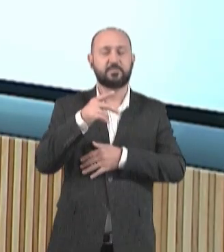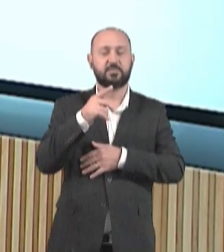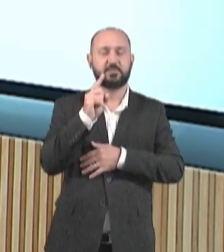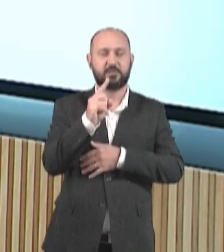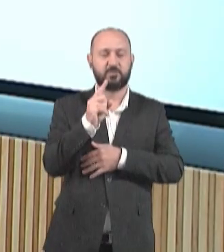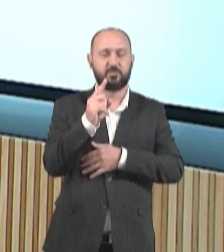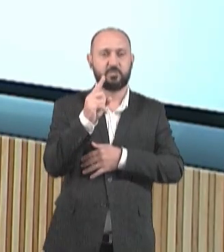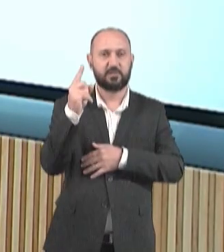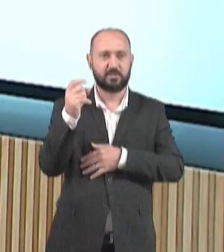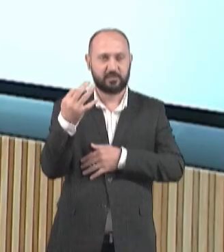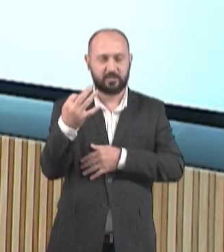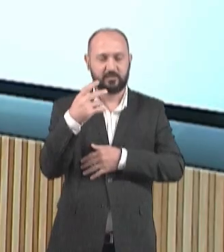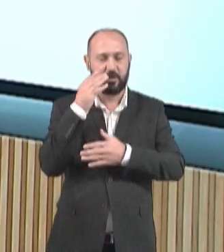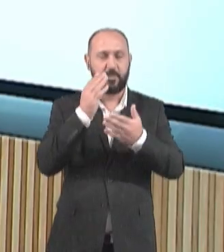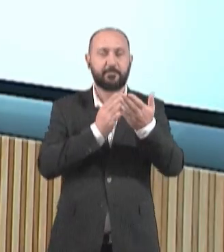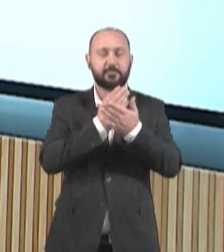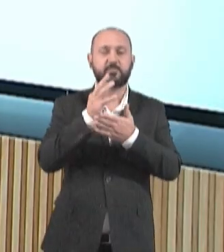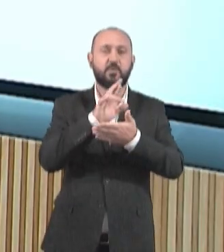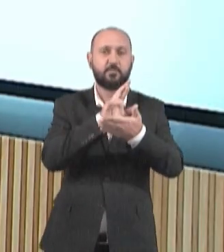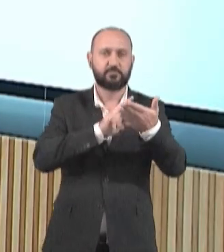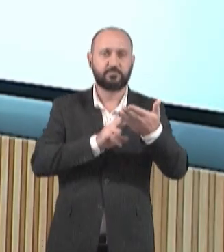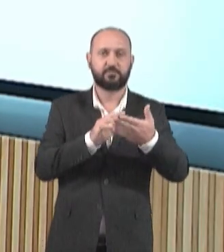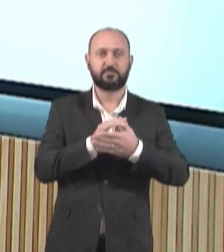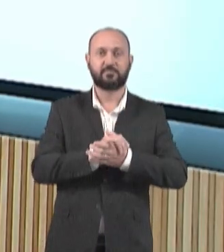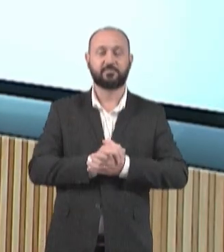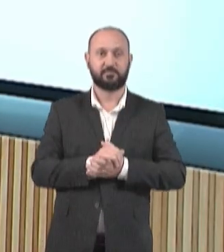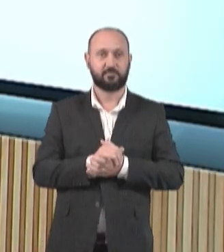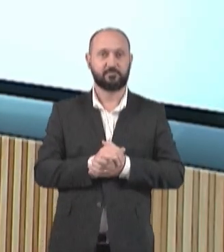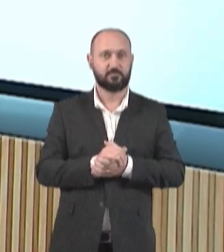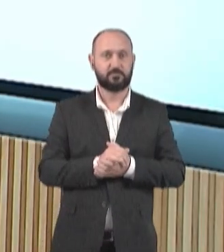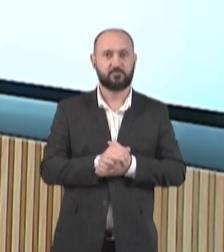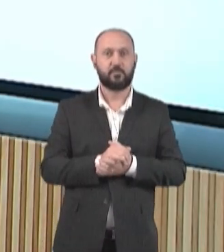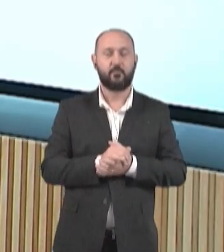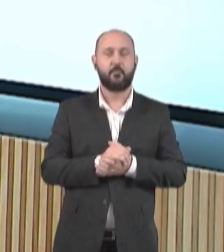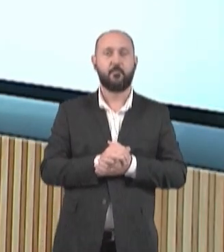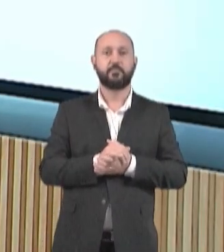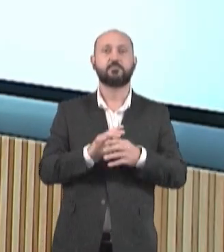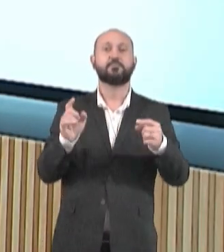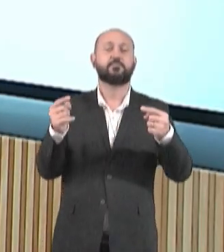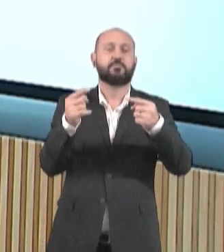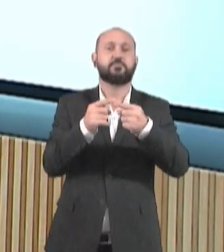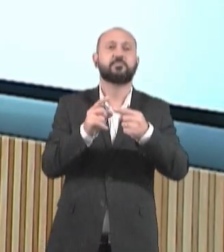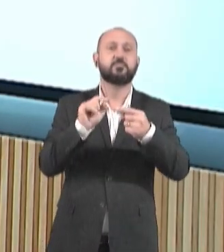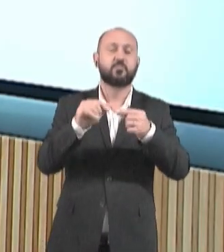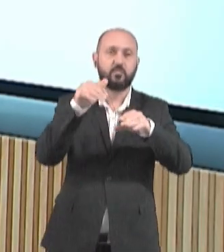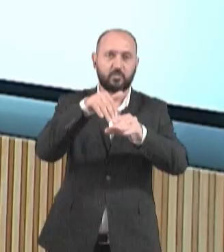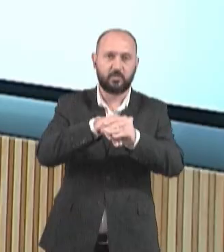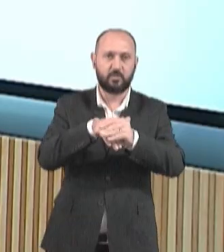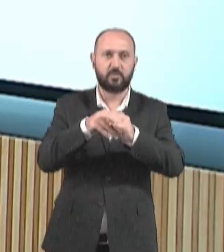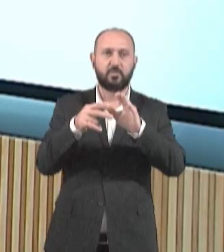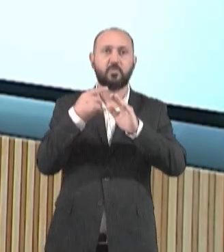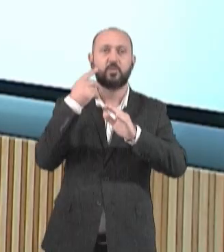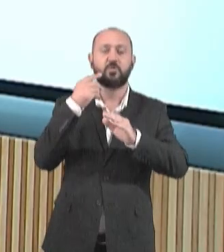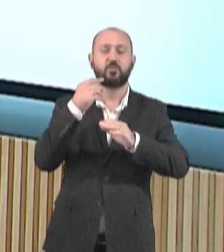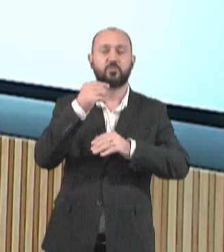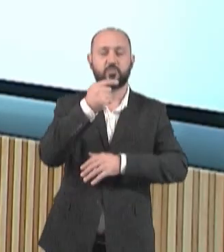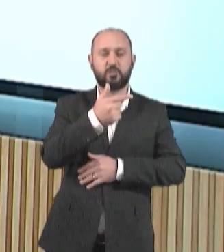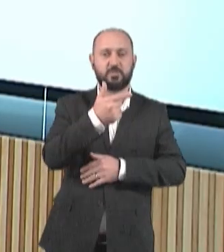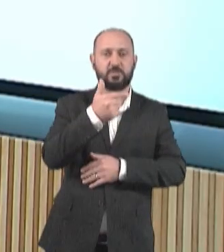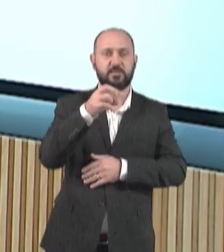113 de 2024, então aprovado em redação final. O próximo item, também votado hoje, projeto de lei de